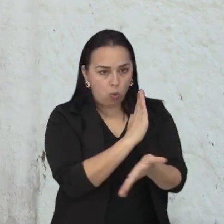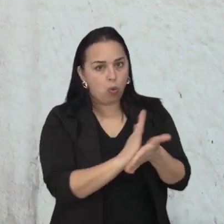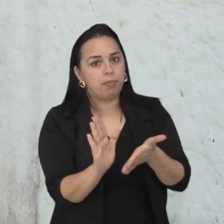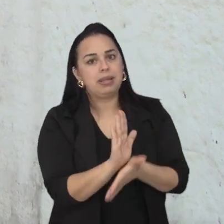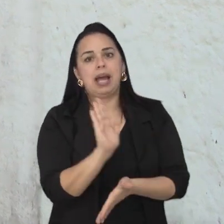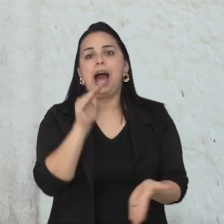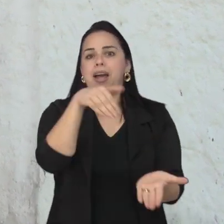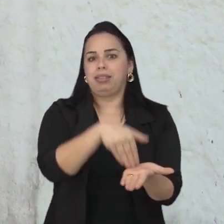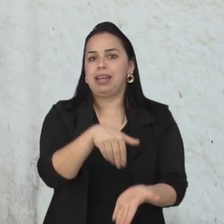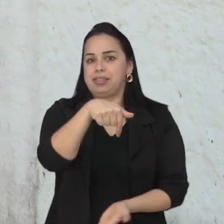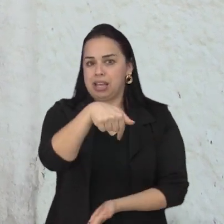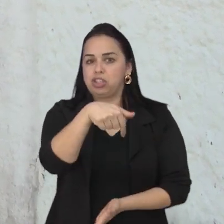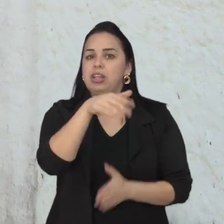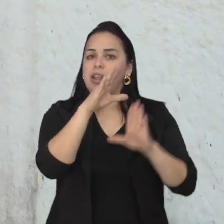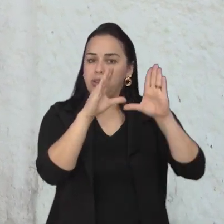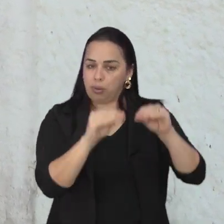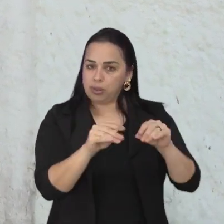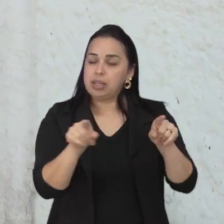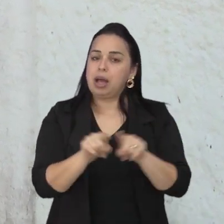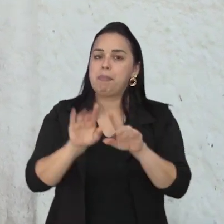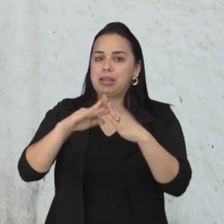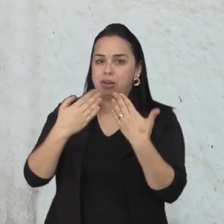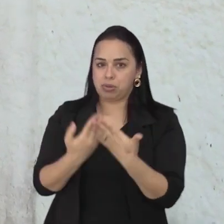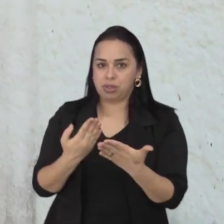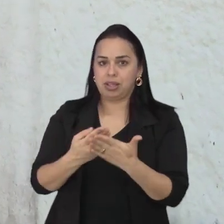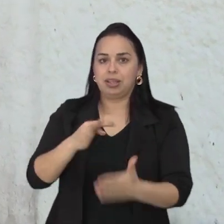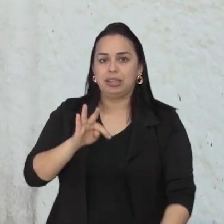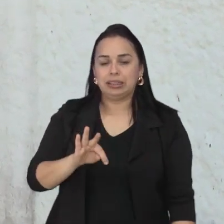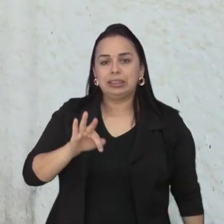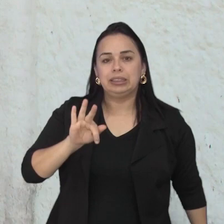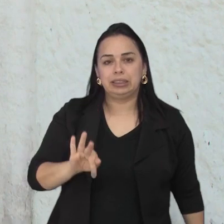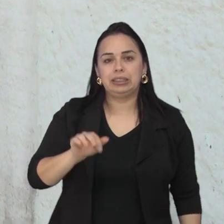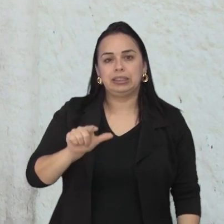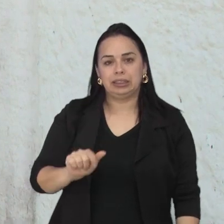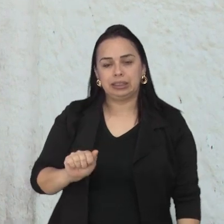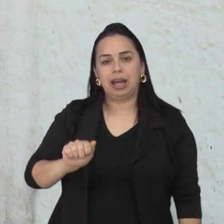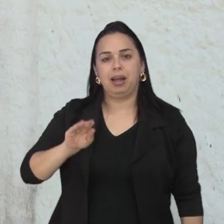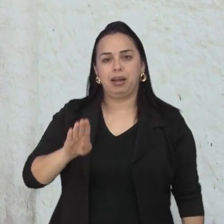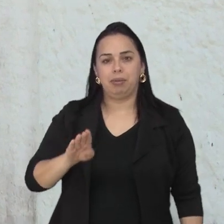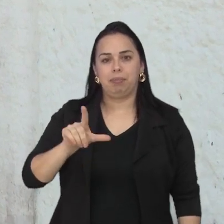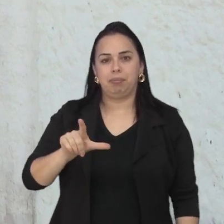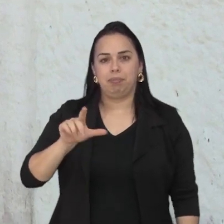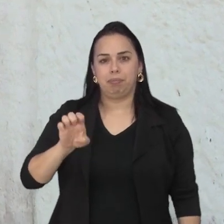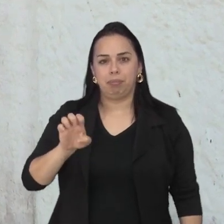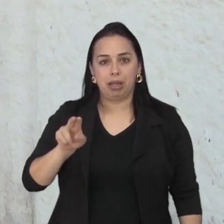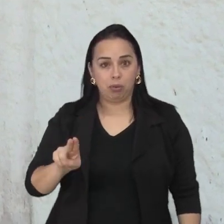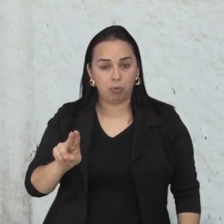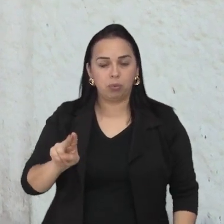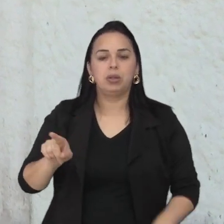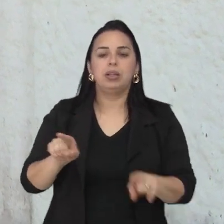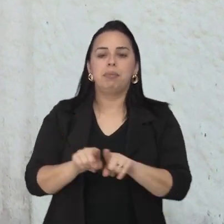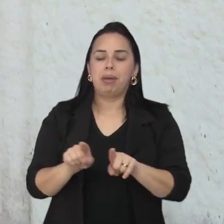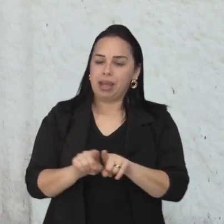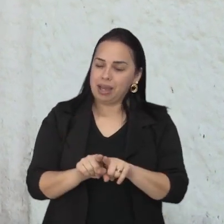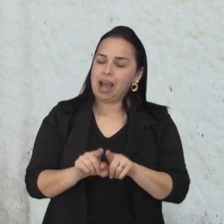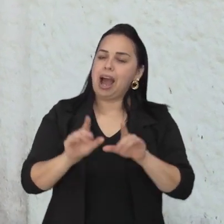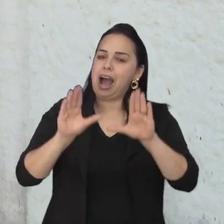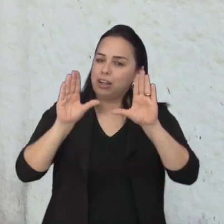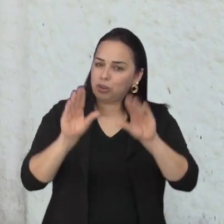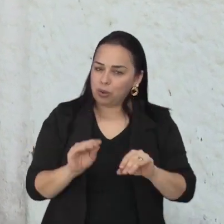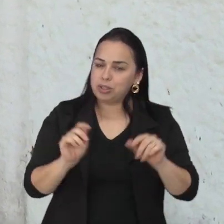Outras vão até às 7 da noite. O Colégio Tablô também é uma opção. Ele oferece os imunizantes das 18h30